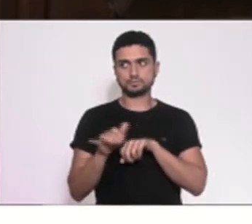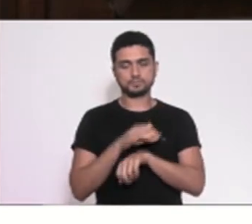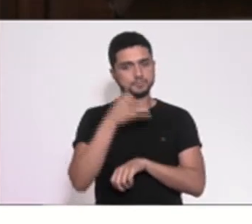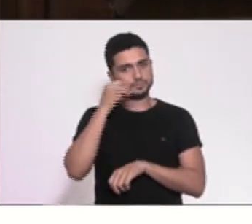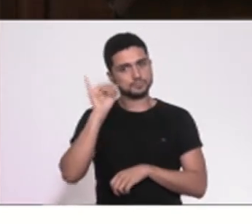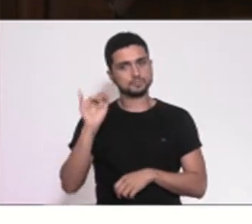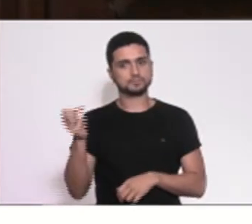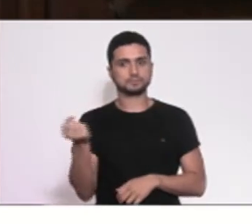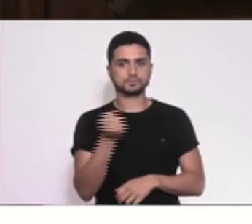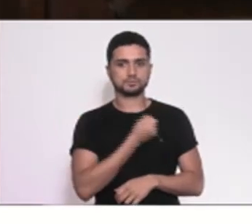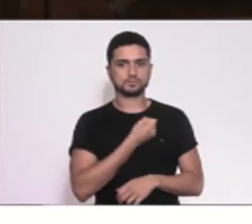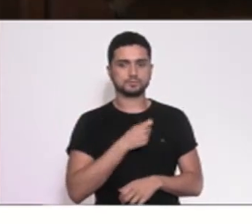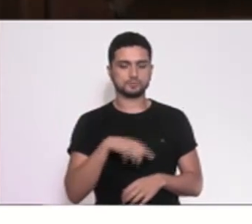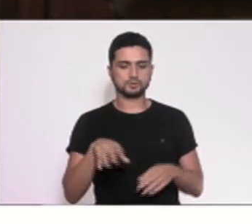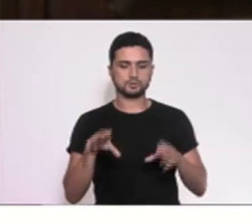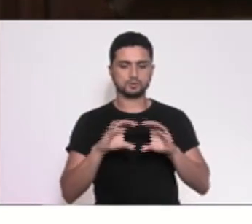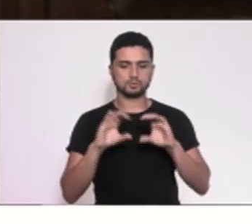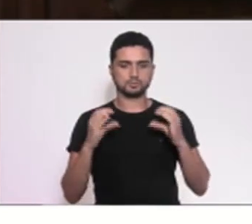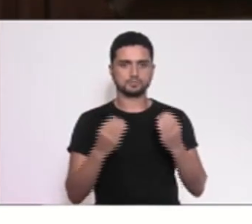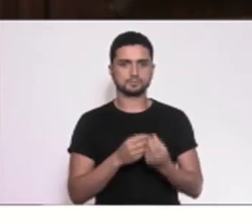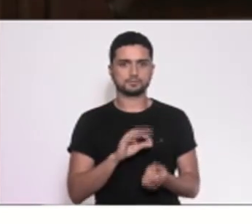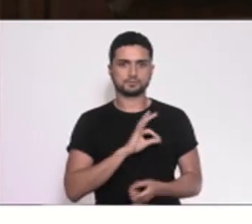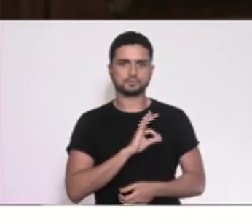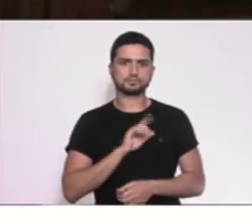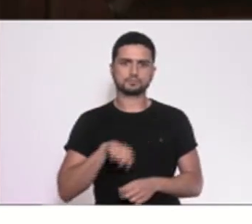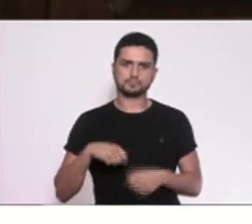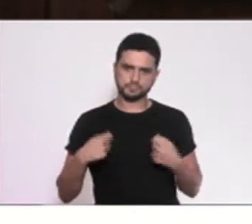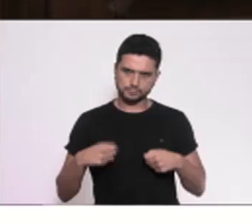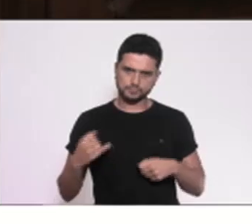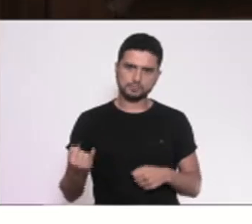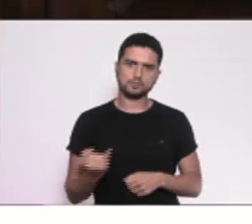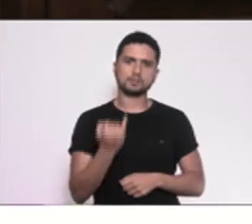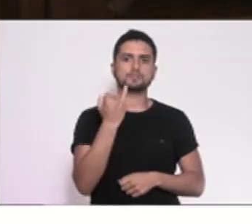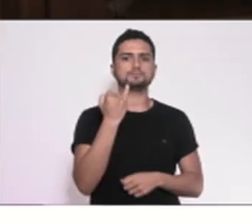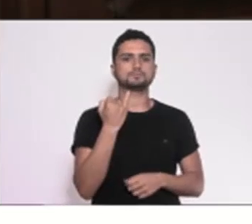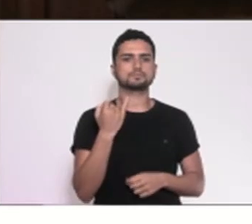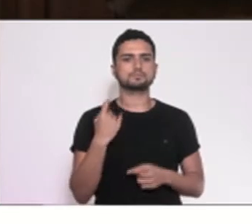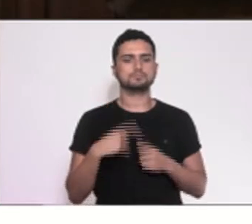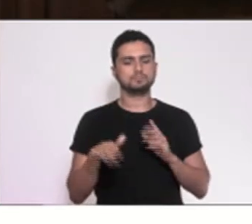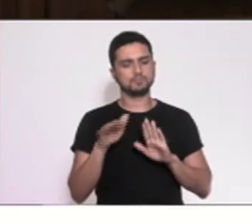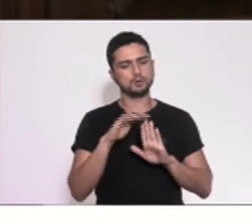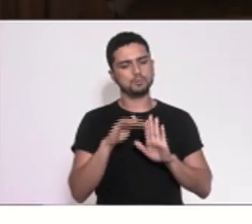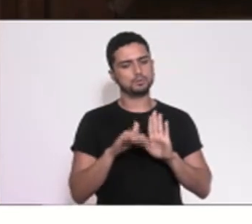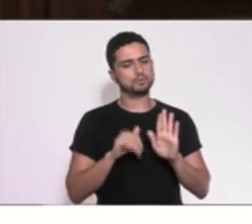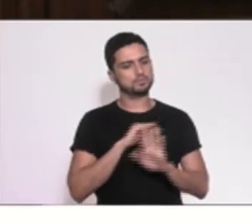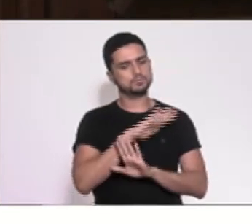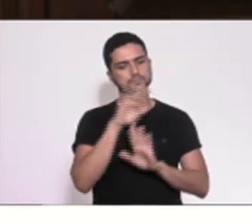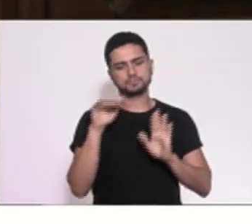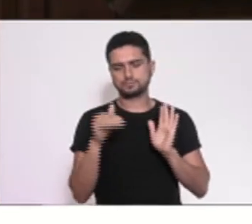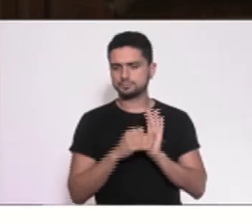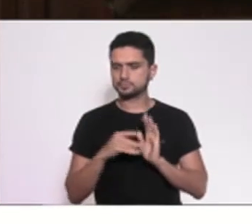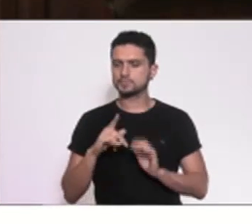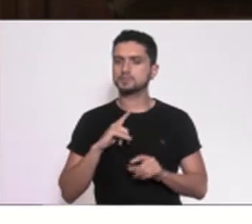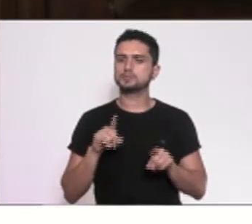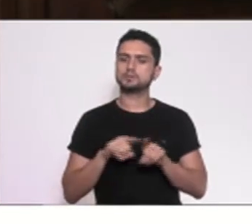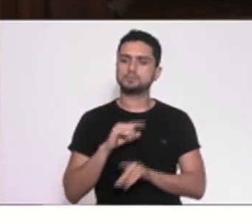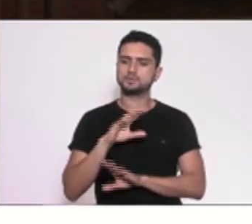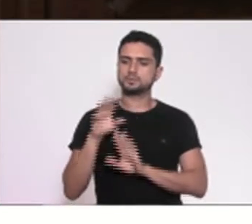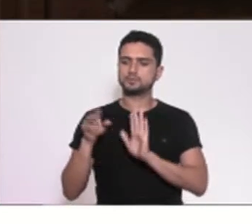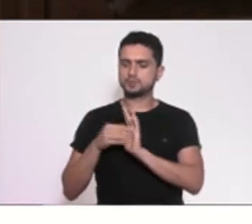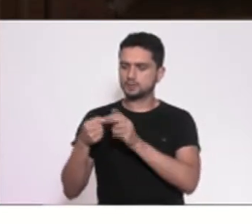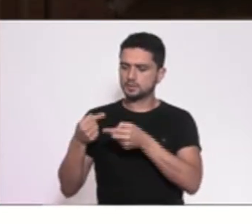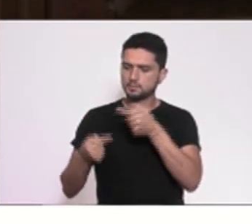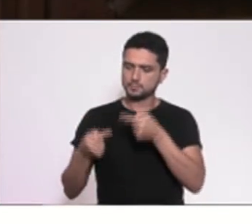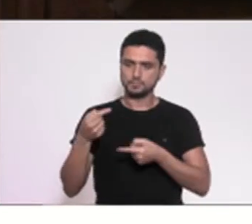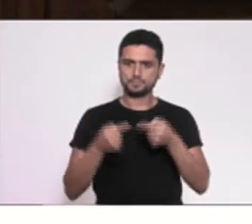policial é fundamental, porque é um programa completo, que inclusive inclui o debate dos